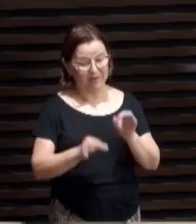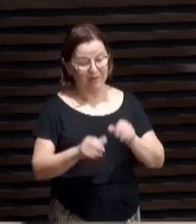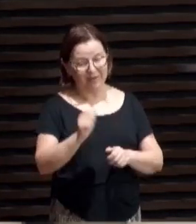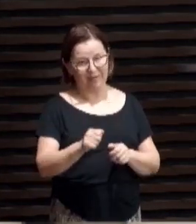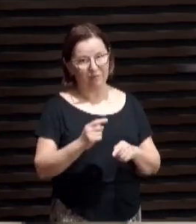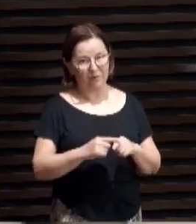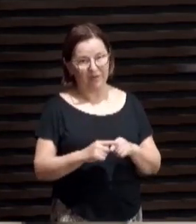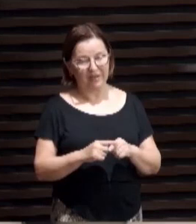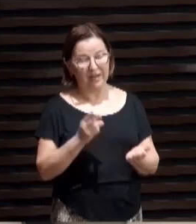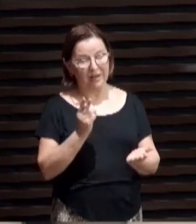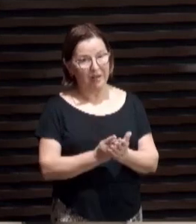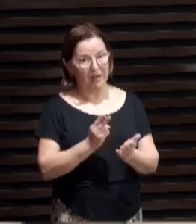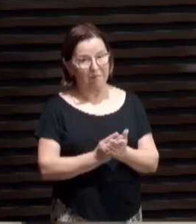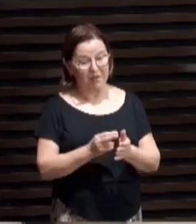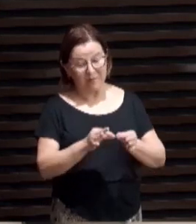que julgardes,